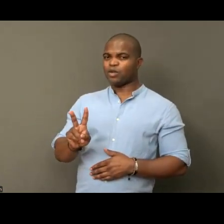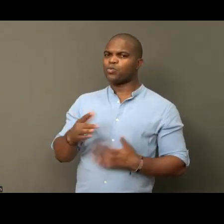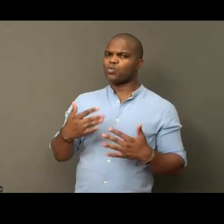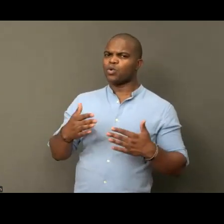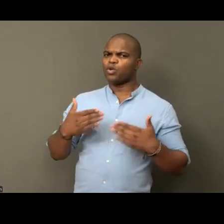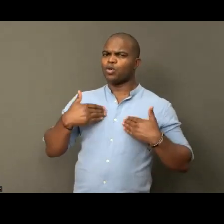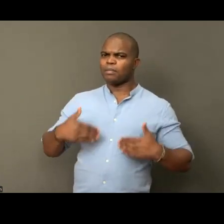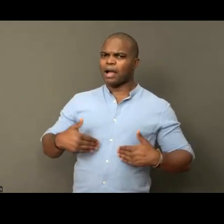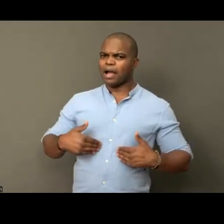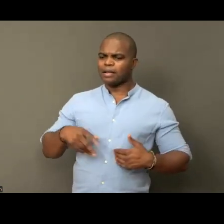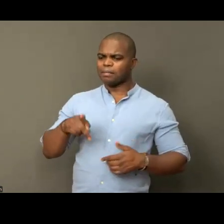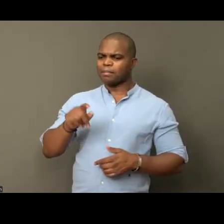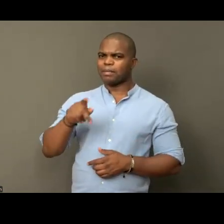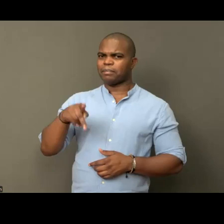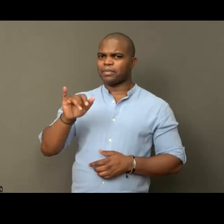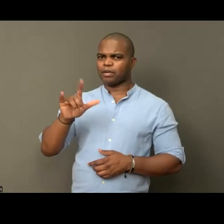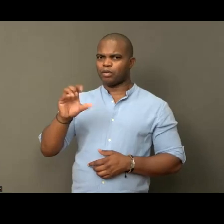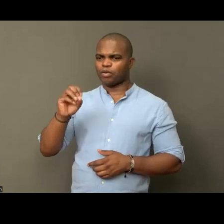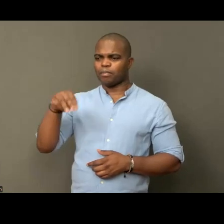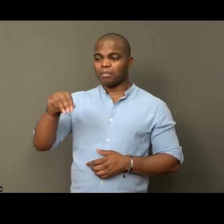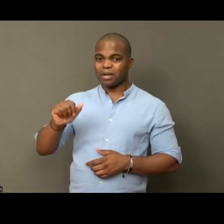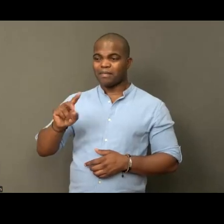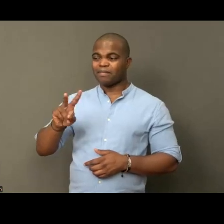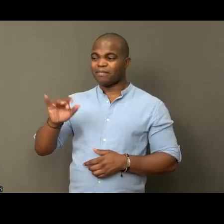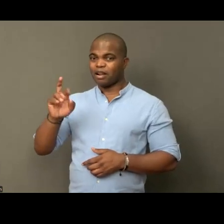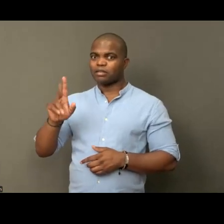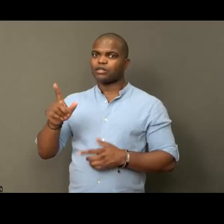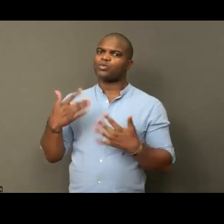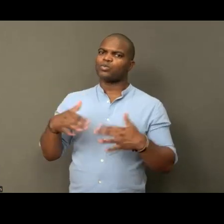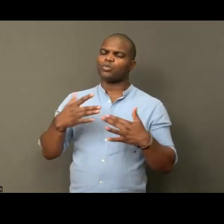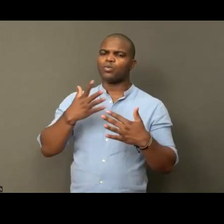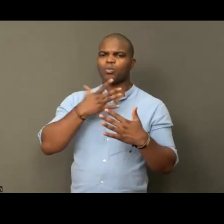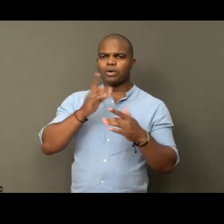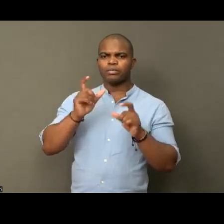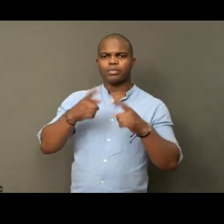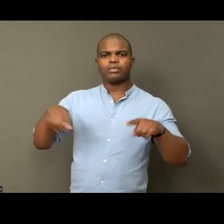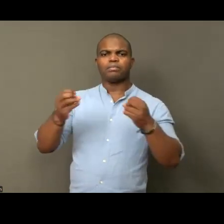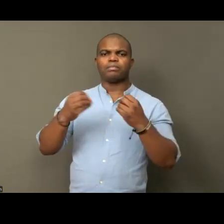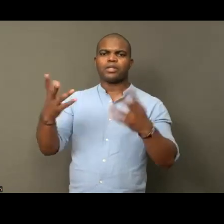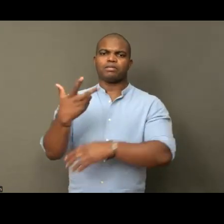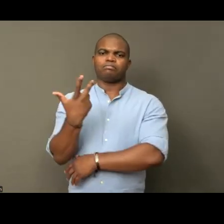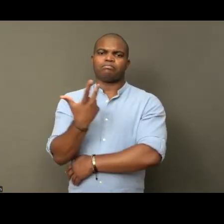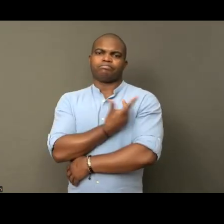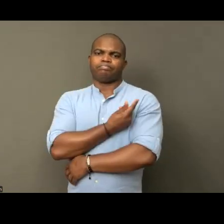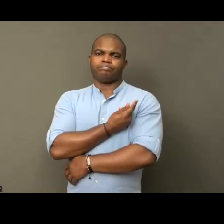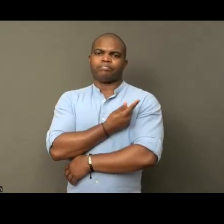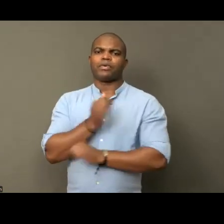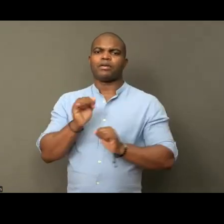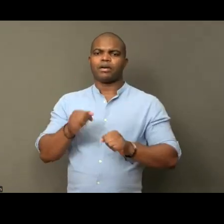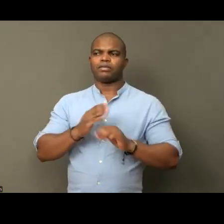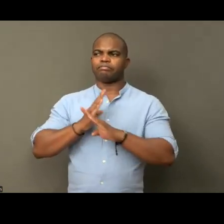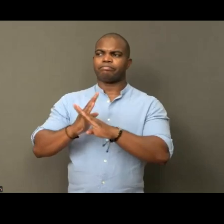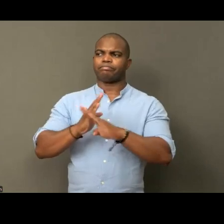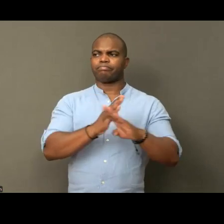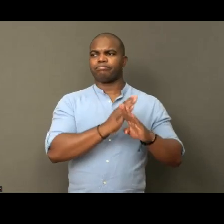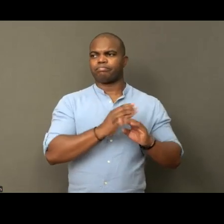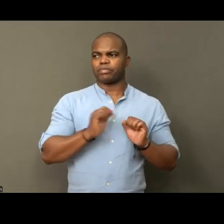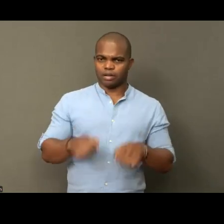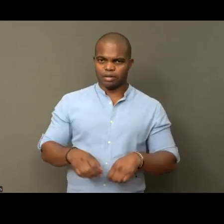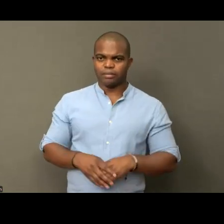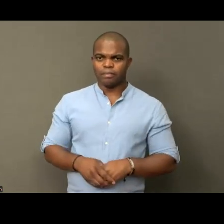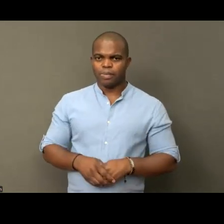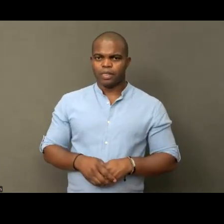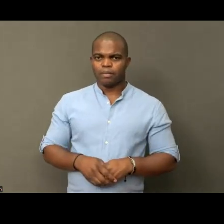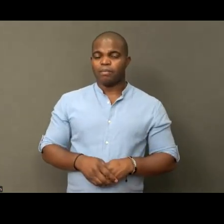são fundamentais para eliminar o câncer do colo do útero. Avanços com a radiografia assistida por inteligência